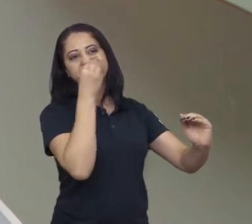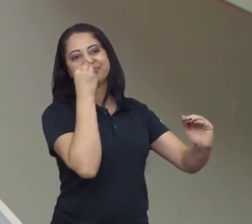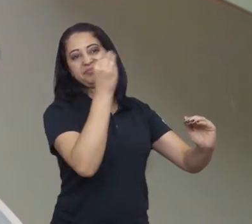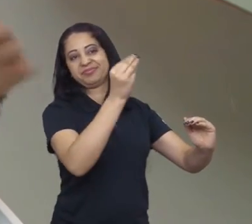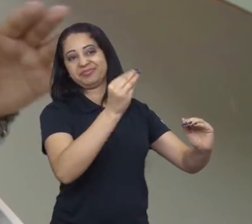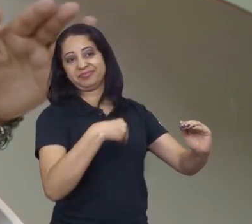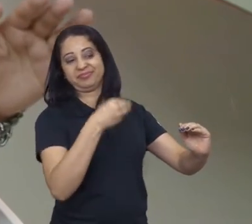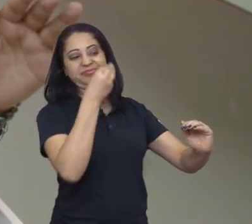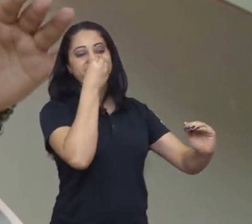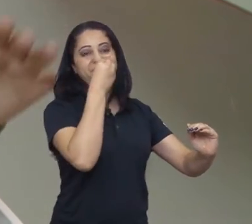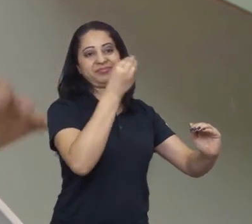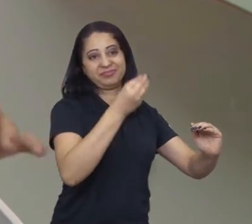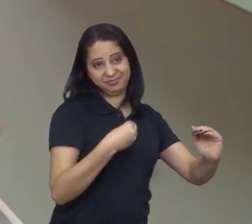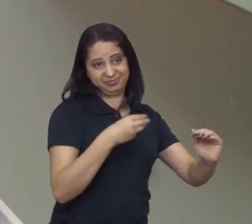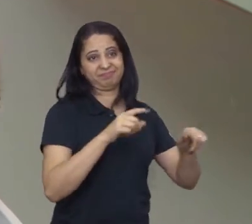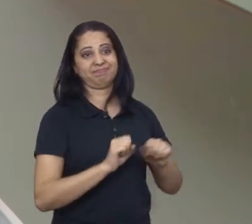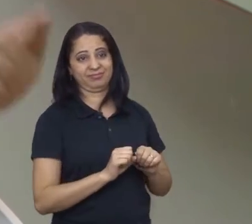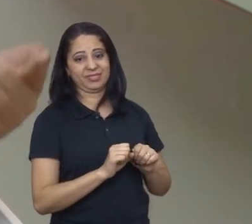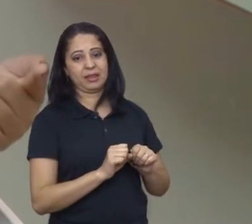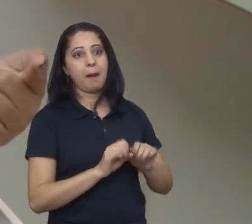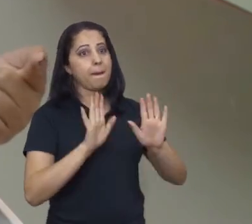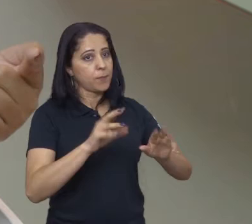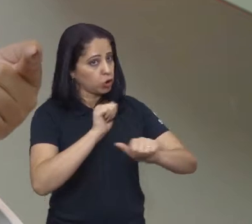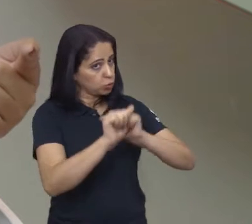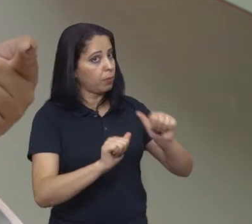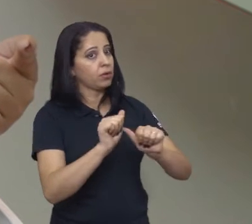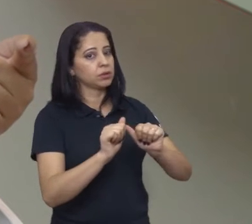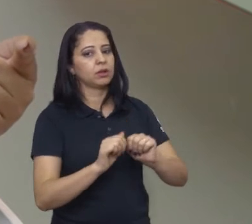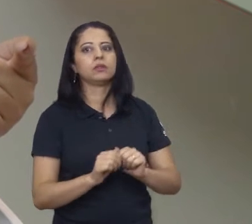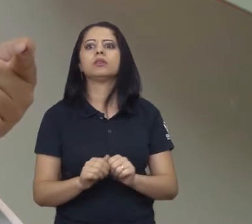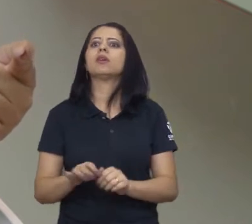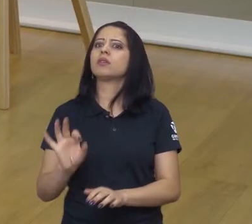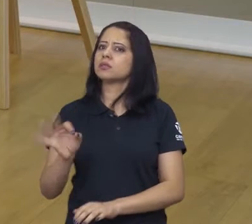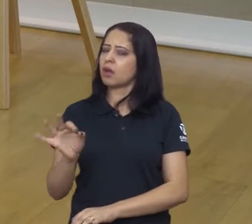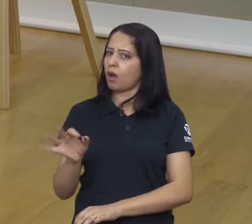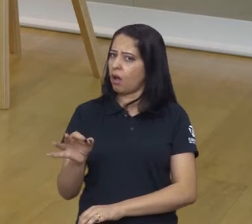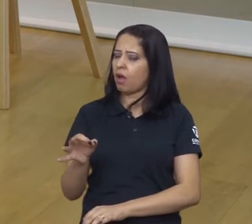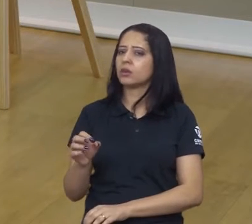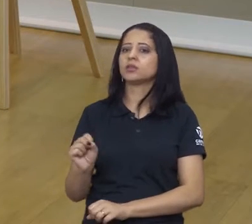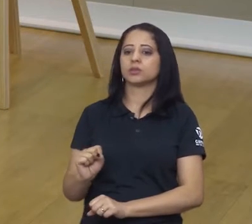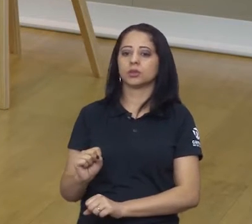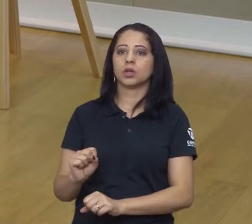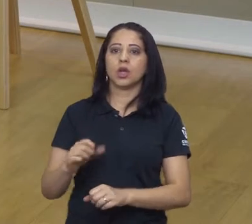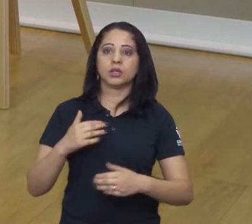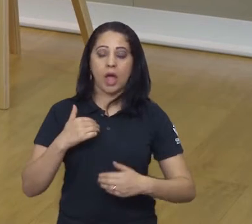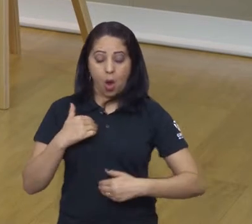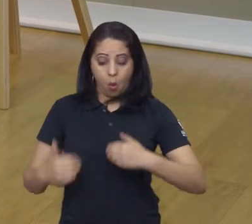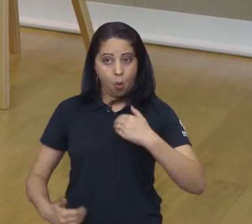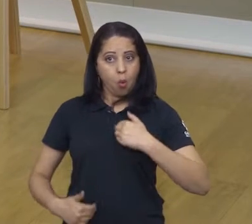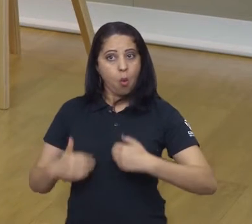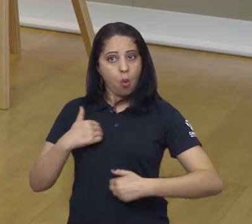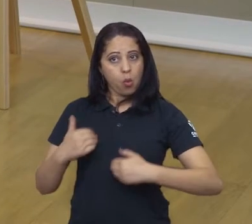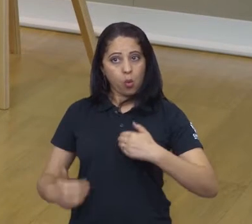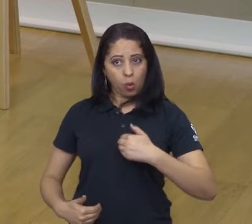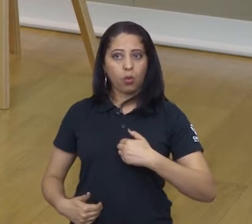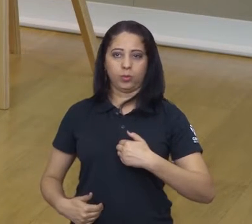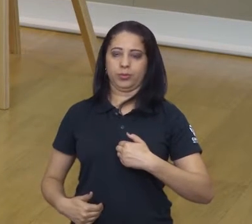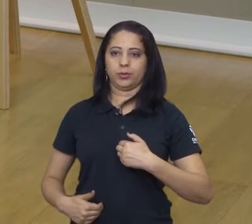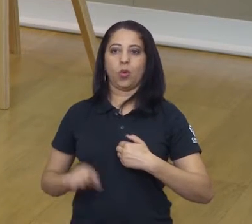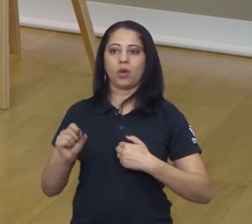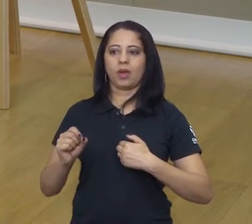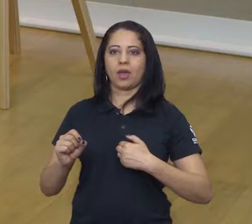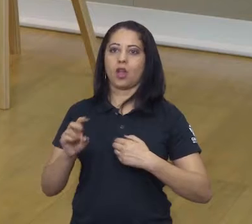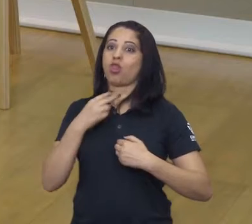aí vai deixando os cuidados de lado mas isso dá para reverter Com certeza o nosso corpo ele só precisa que você